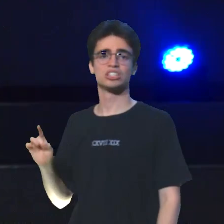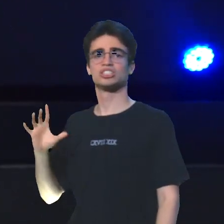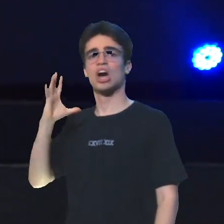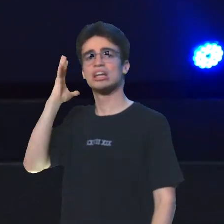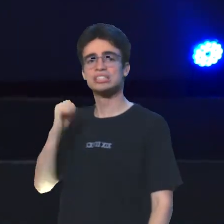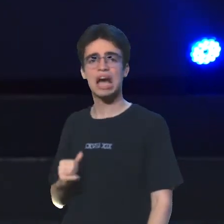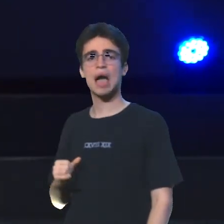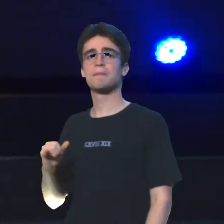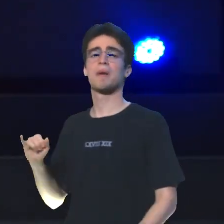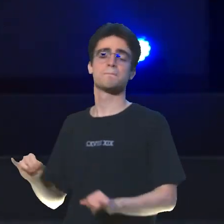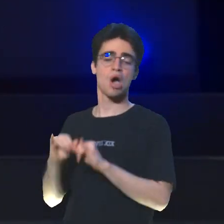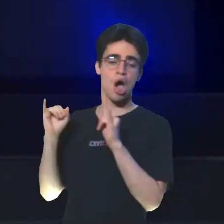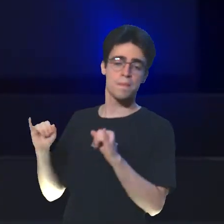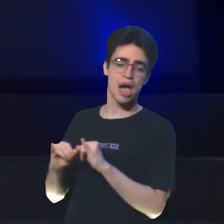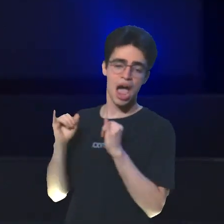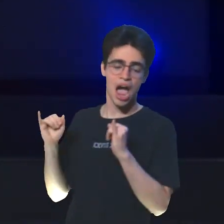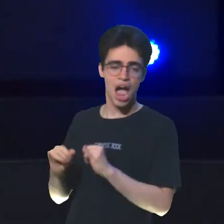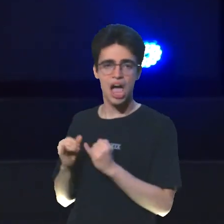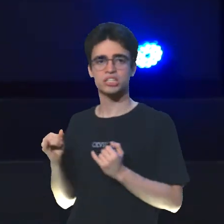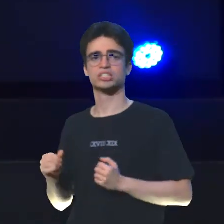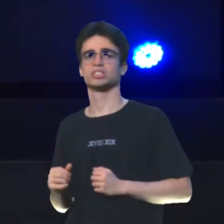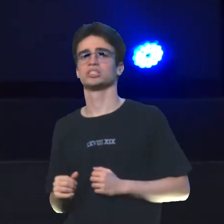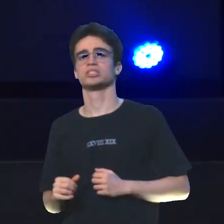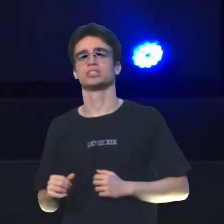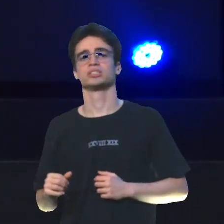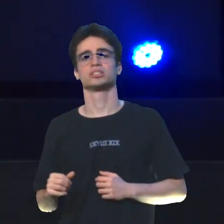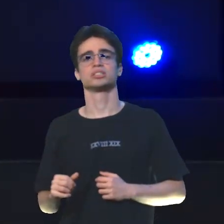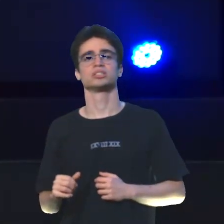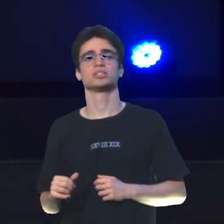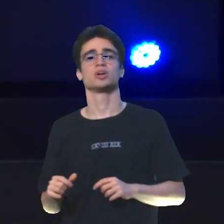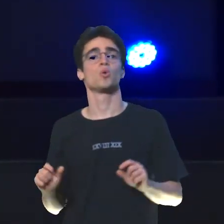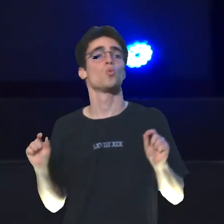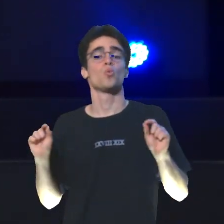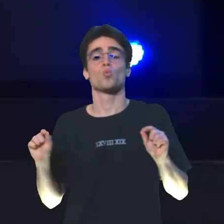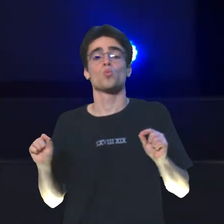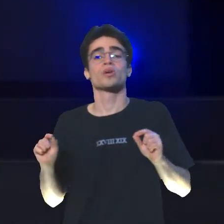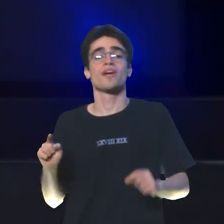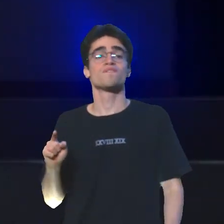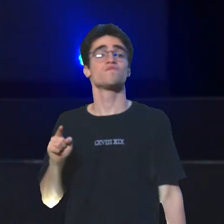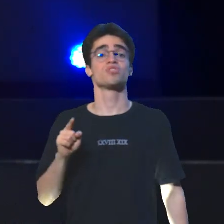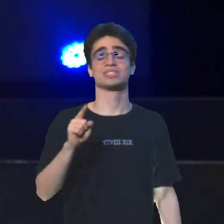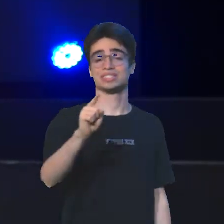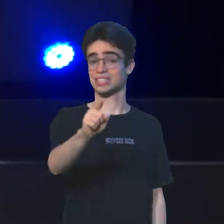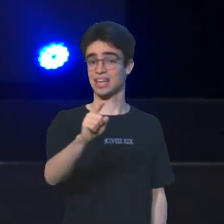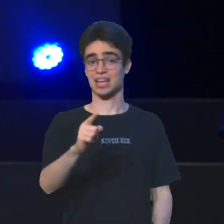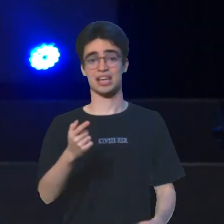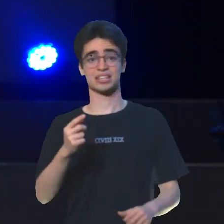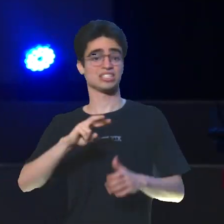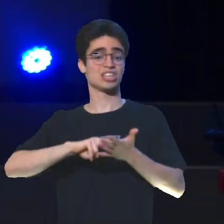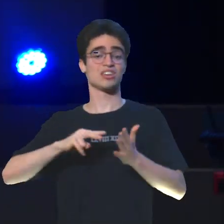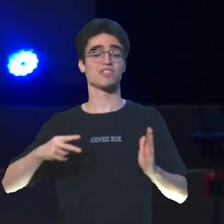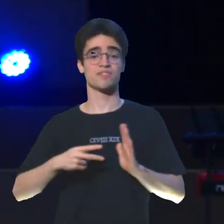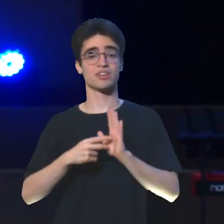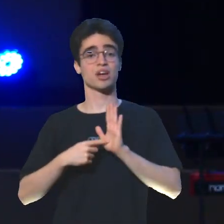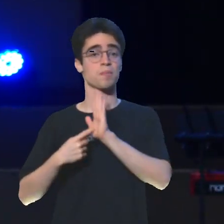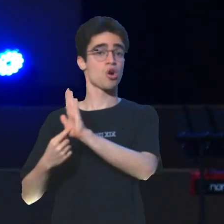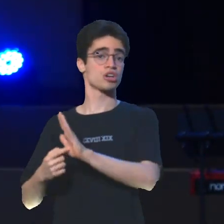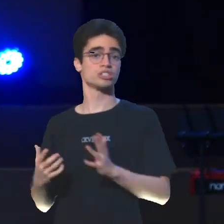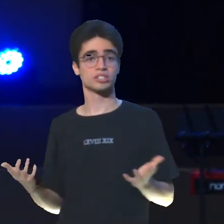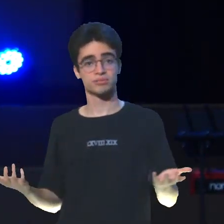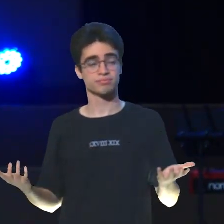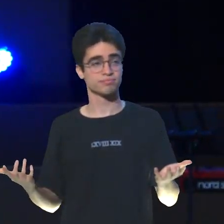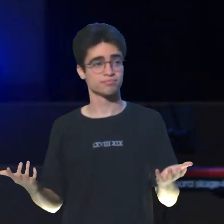falar besteira. O que você tem representado para as pessoas?